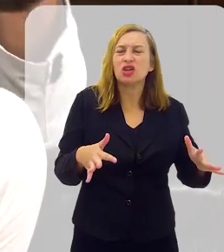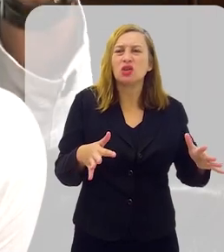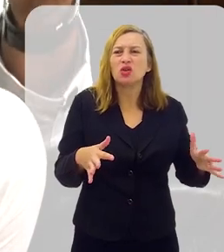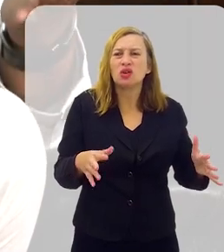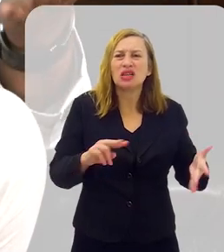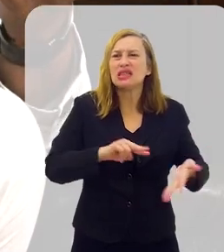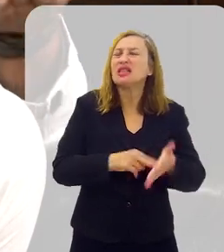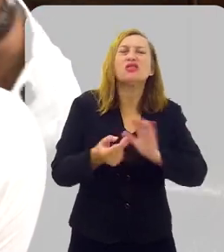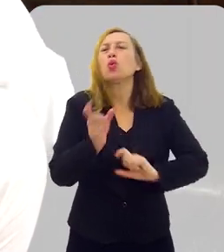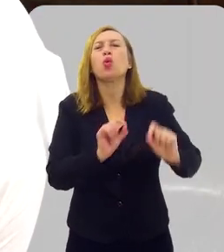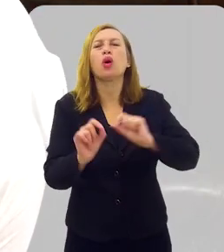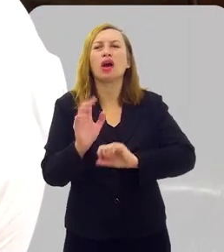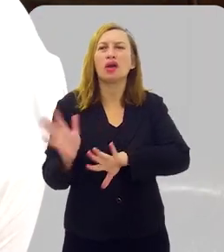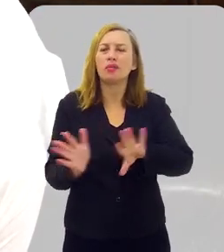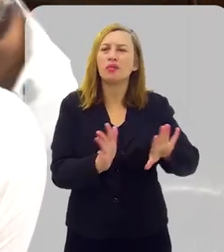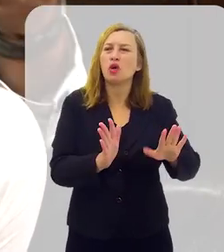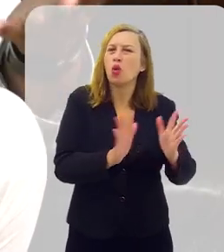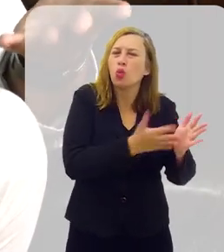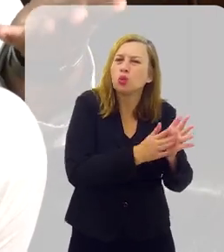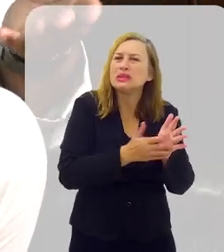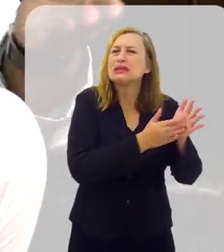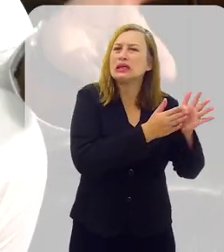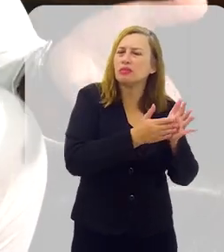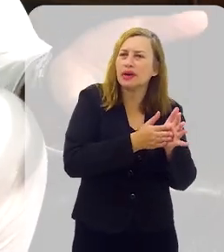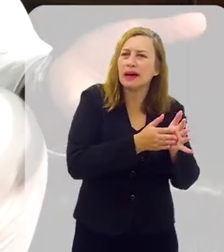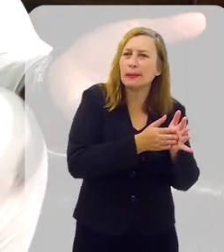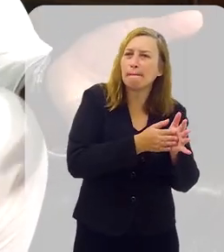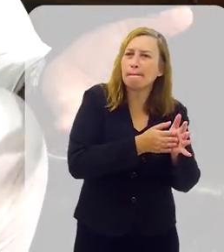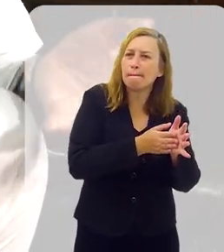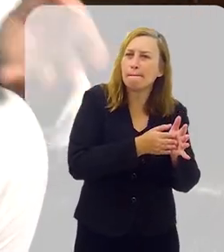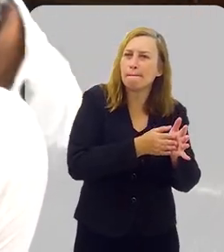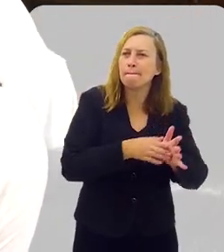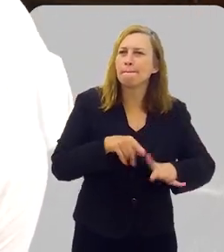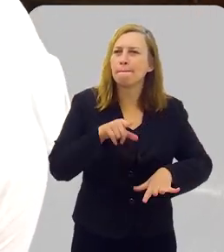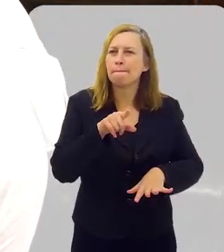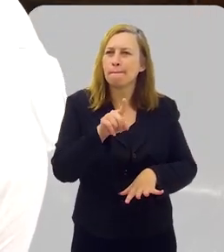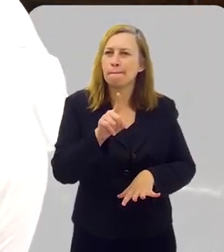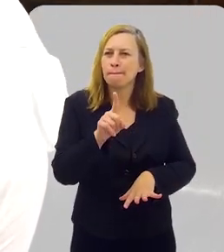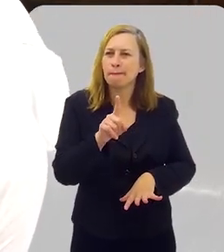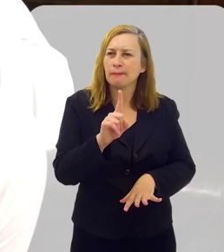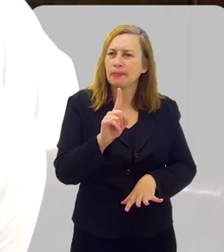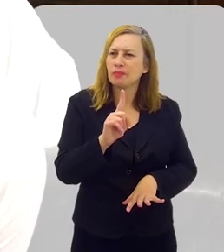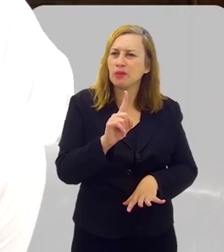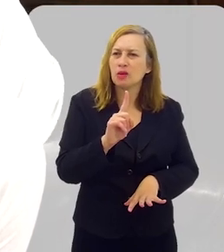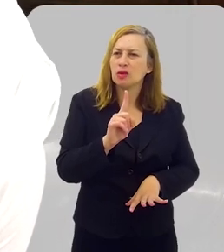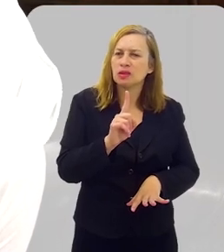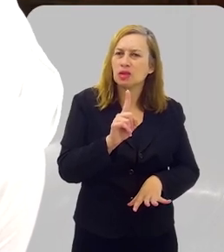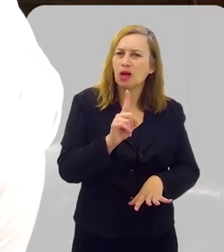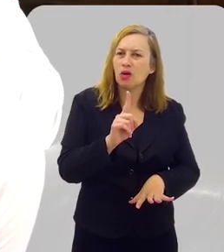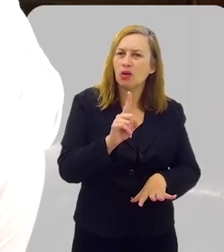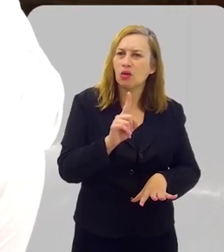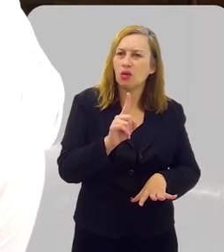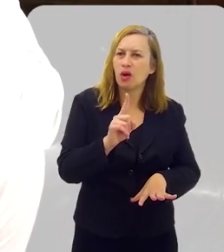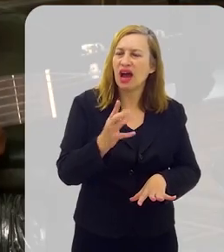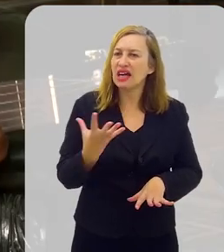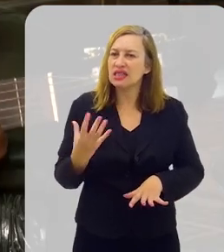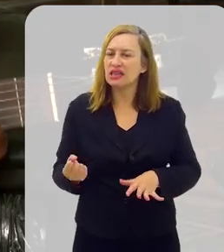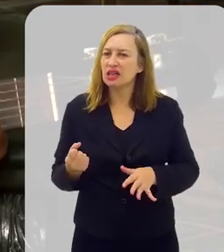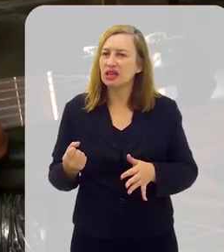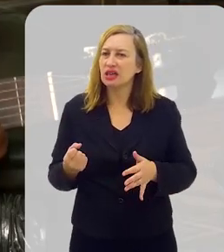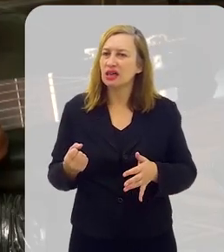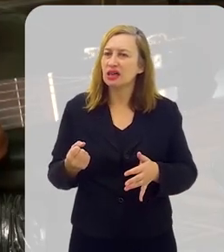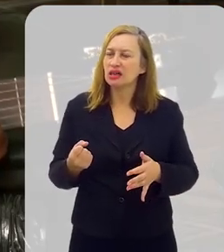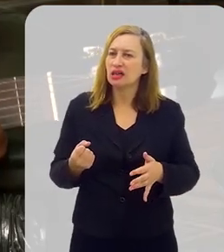com Deus, até porque ele, pelo que ele oferece. Famoso, né, criador de um samba, sim, foi isso? O